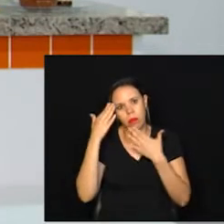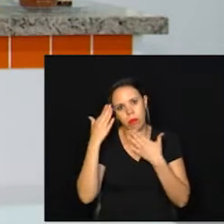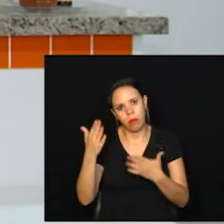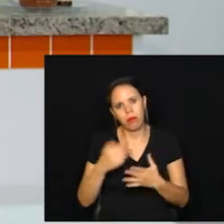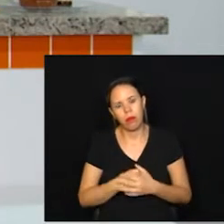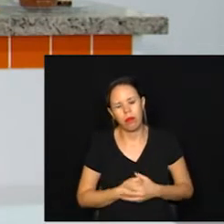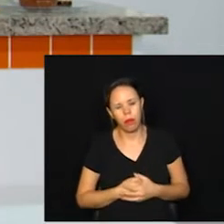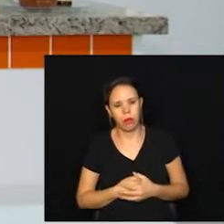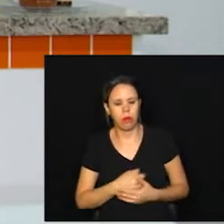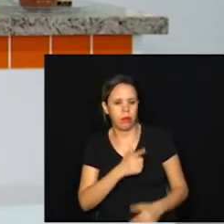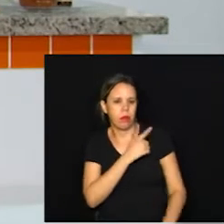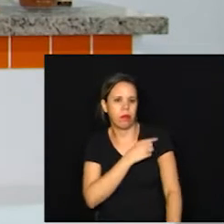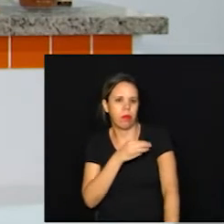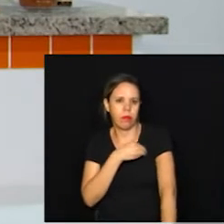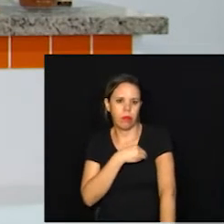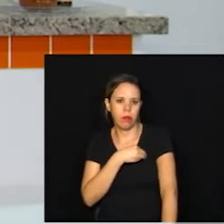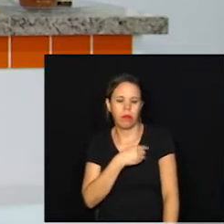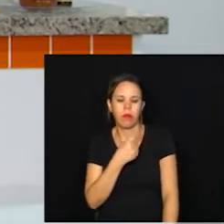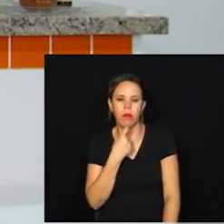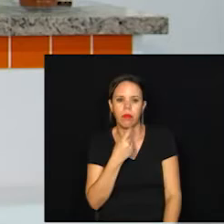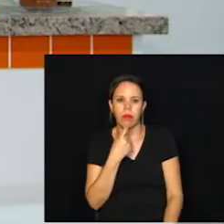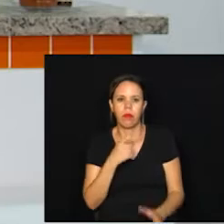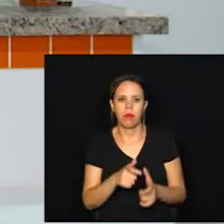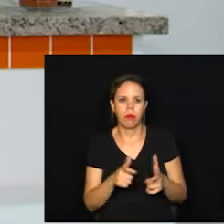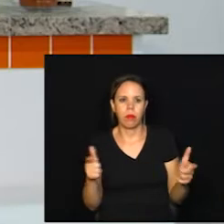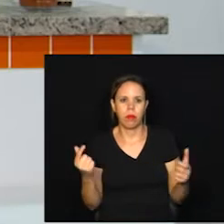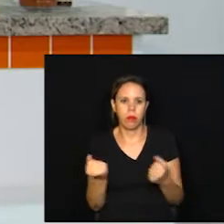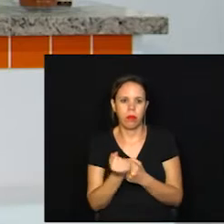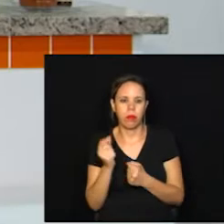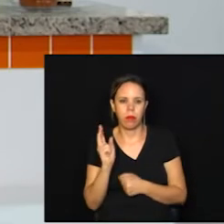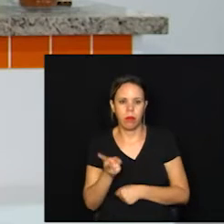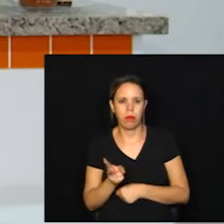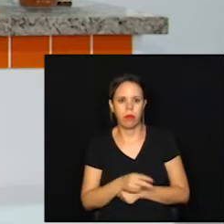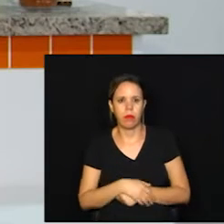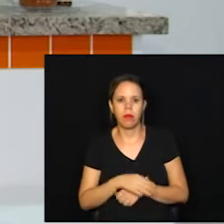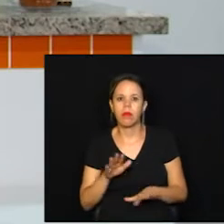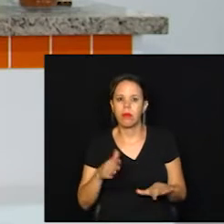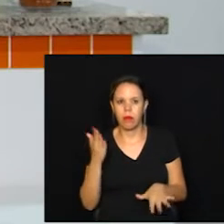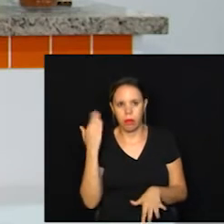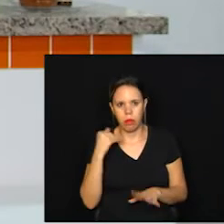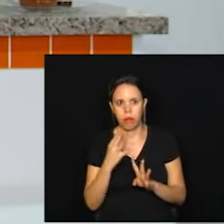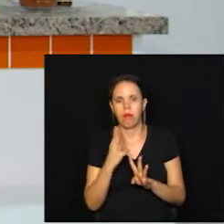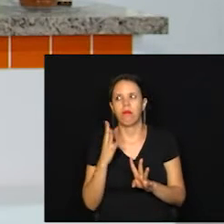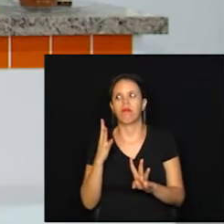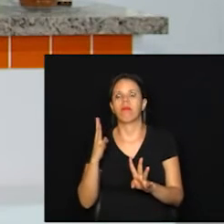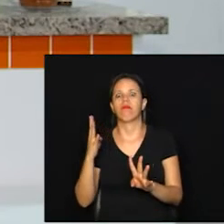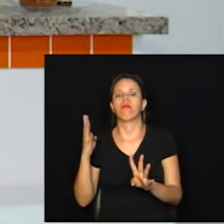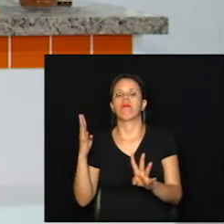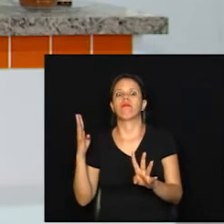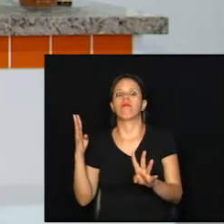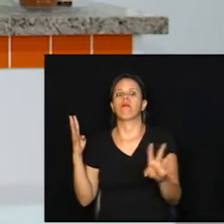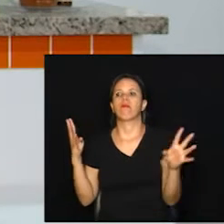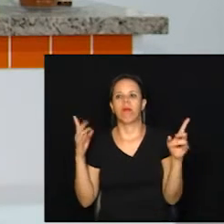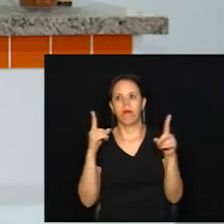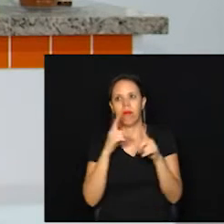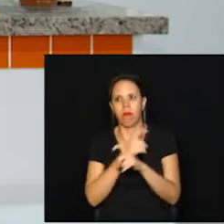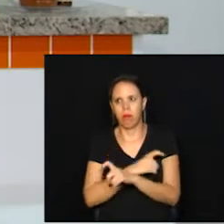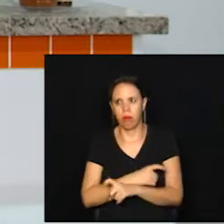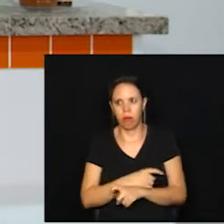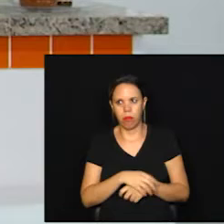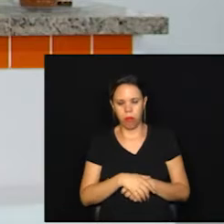grande à Guarda Municipal de Campinas, que nos dá o apoio aqui, porque a gente sabe que a fila é grande, as dificuldades são